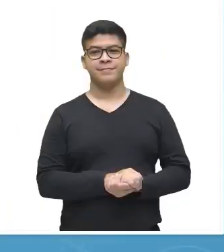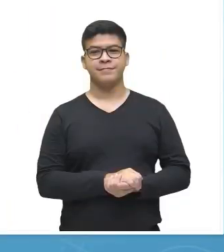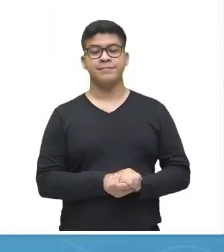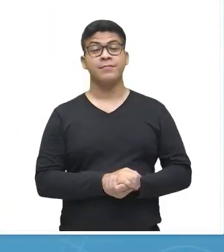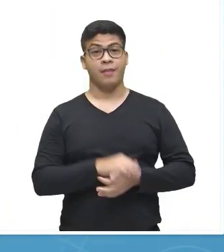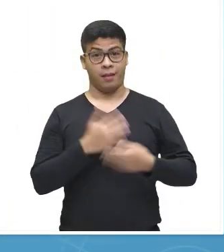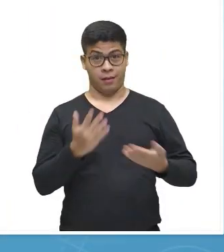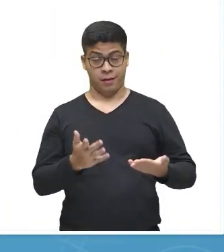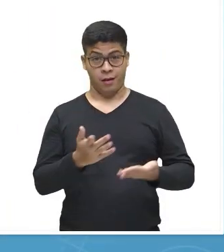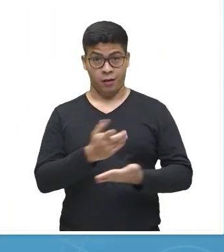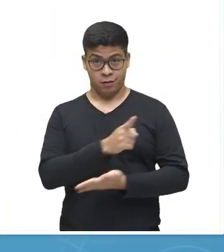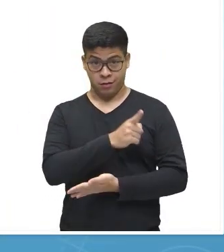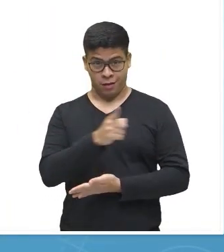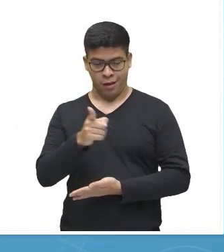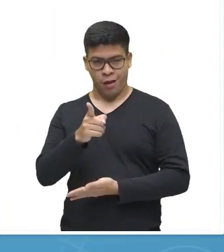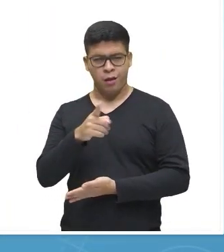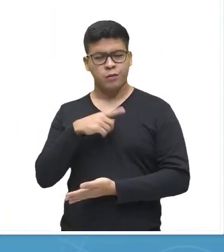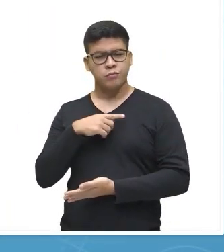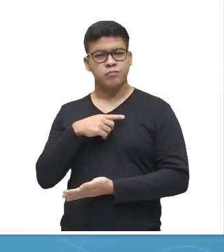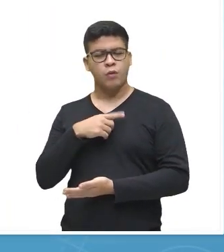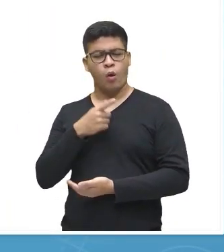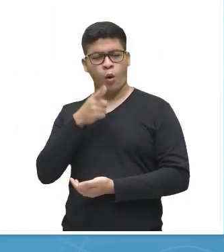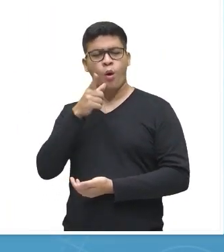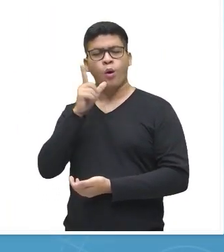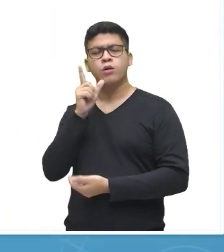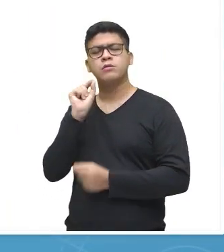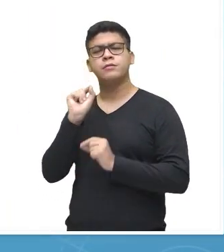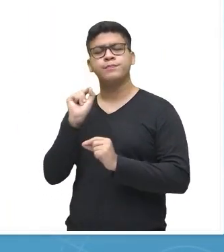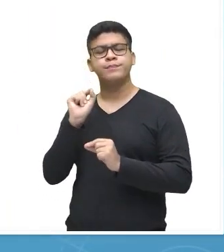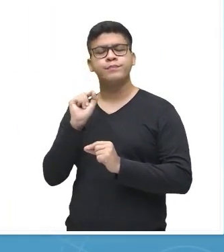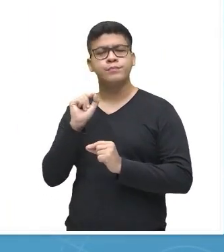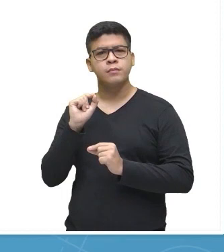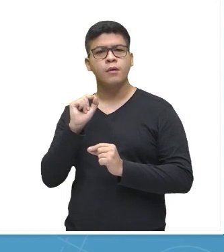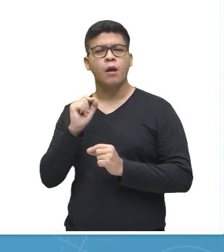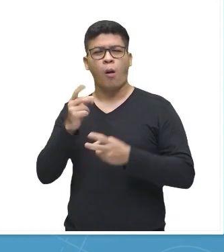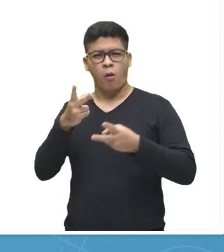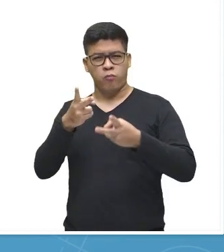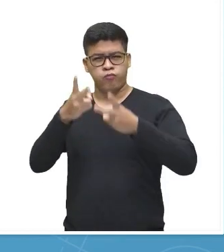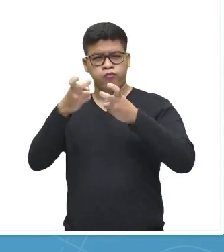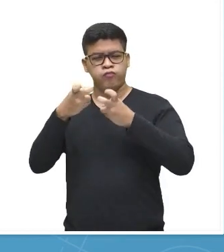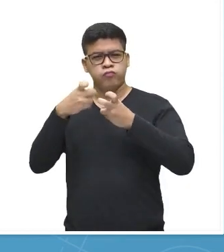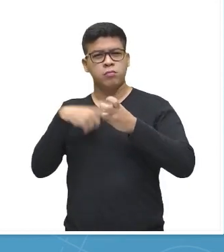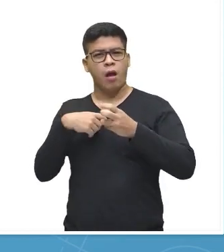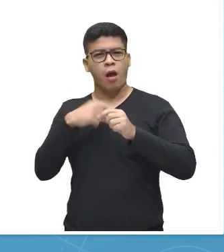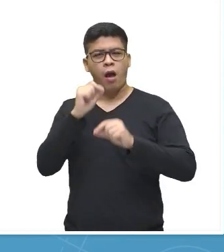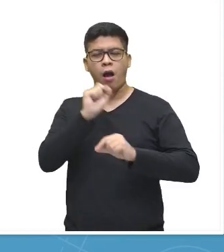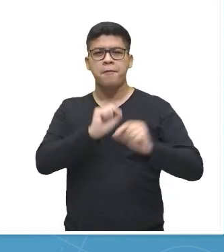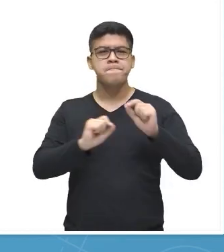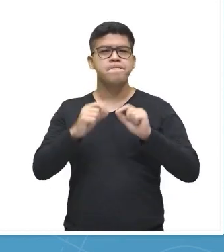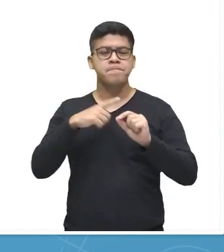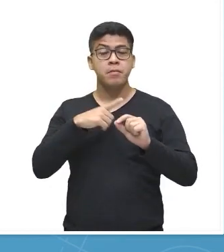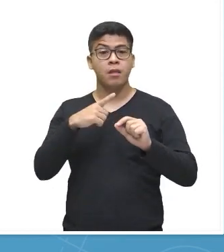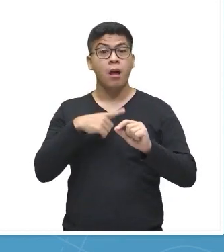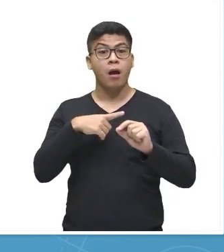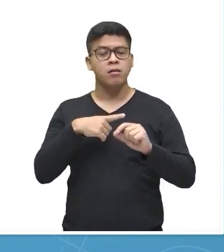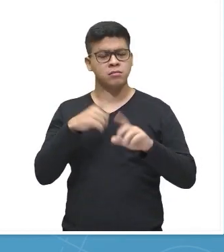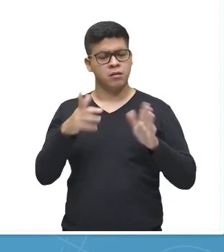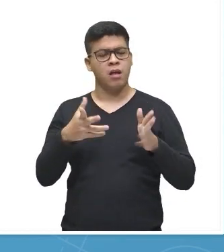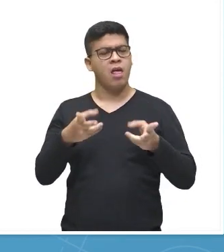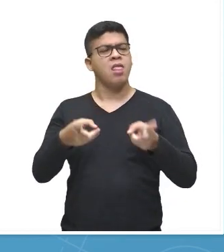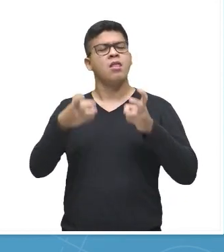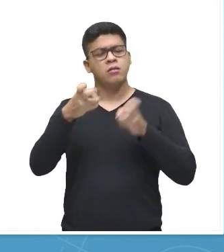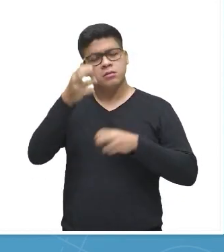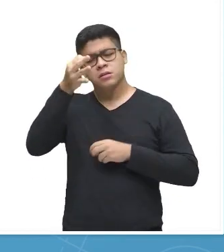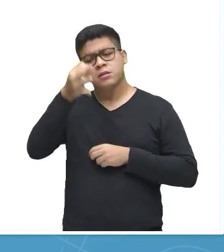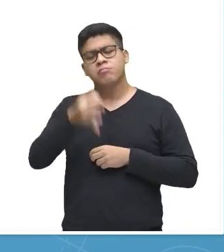E aí, pessoal, para quem ontem atentou bem para as dimensões que nós estudamos, eu tenho certeza